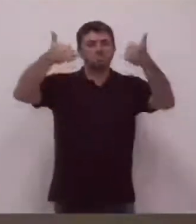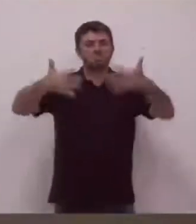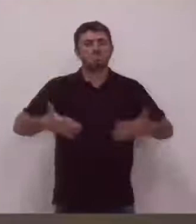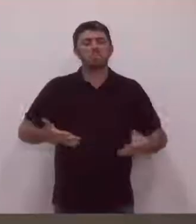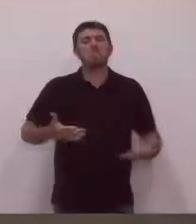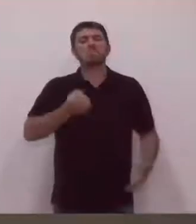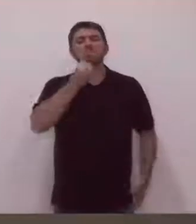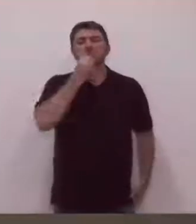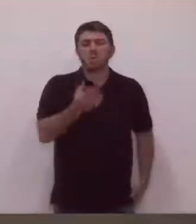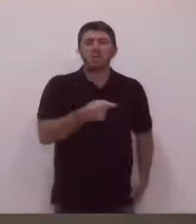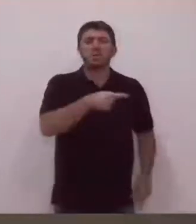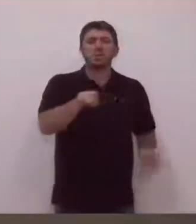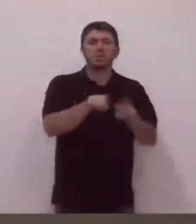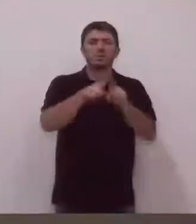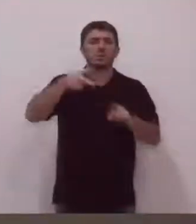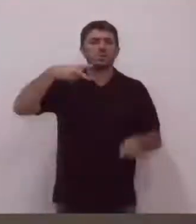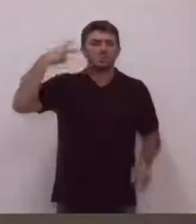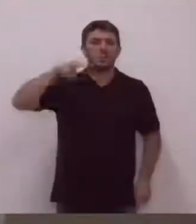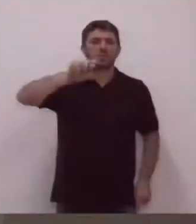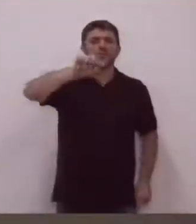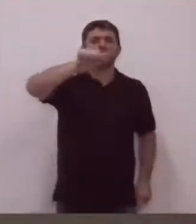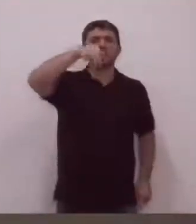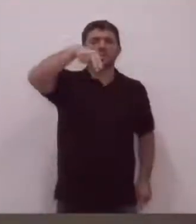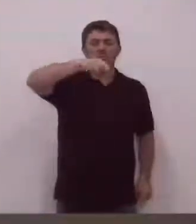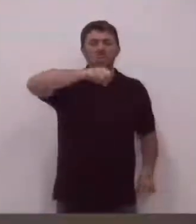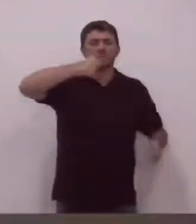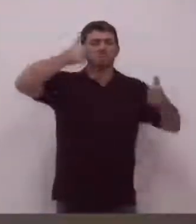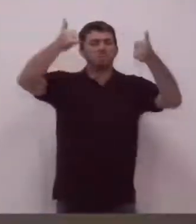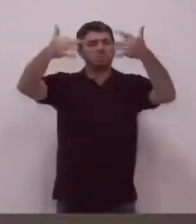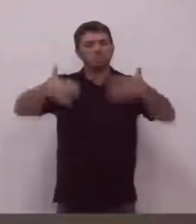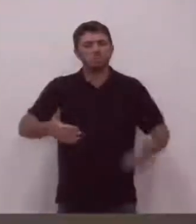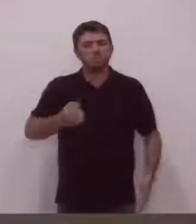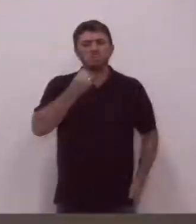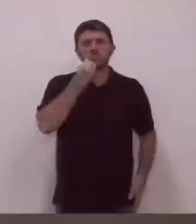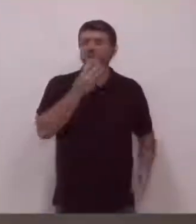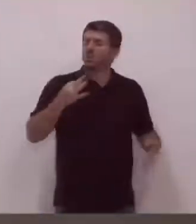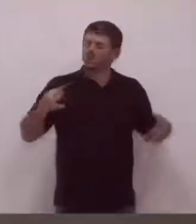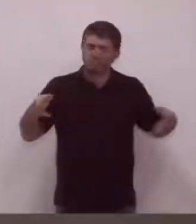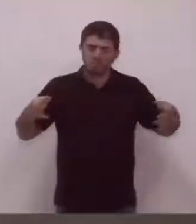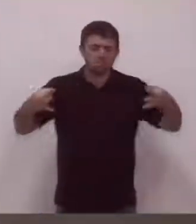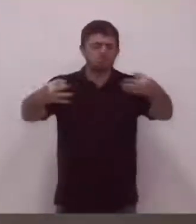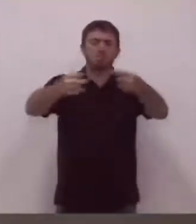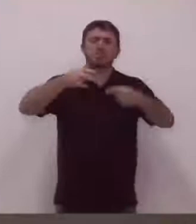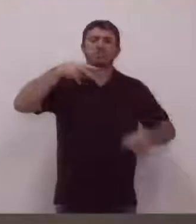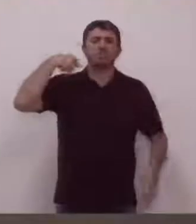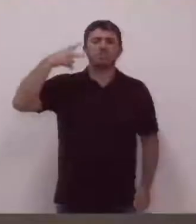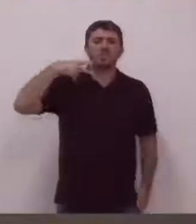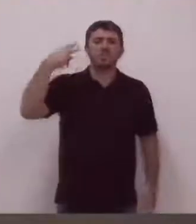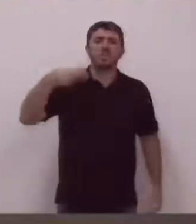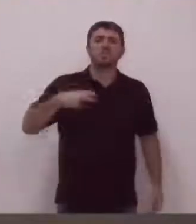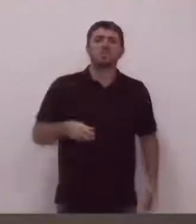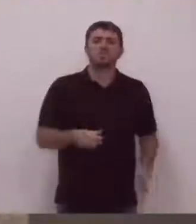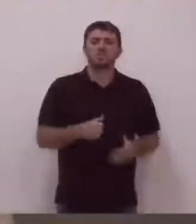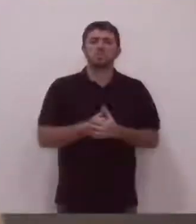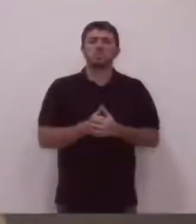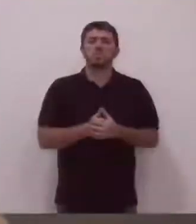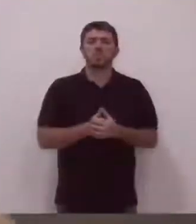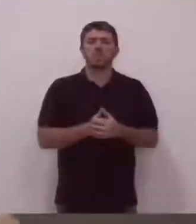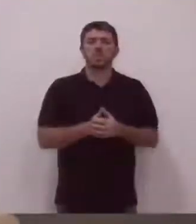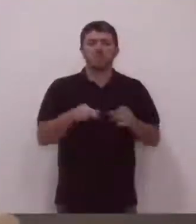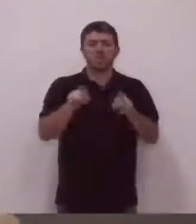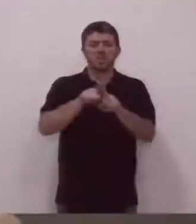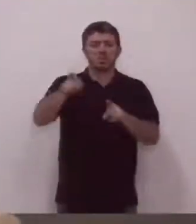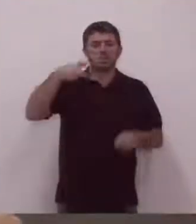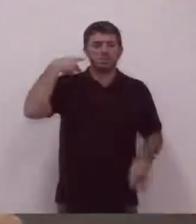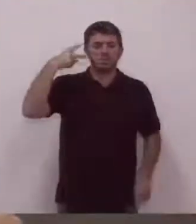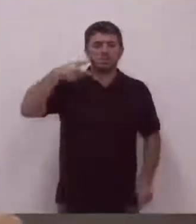Ana, demais vereadores, Geraldo, Paulinho, enfim, o Nilma, Caixeira, todos, e também o vereador Valdir